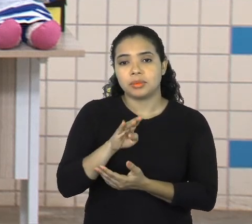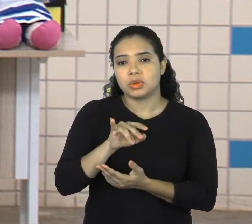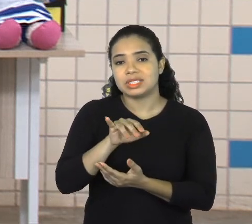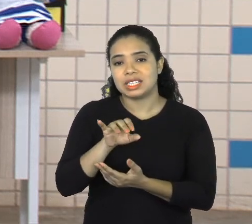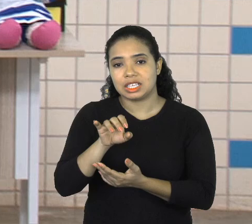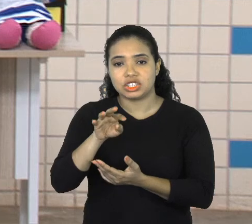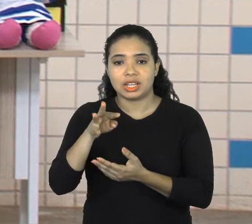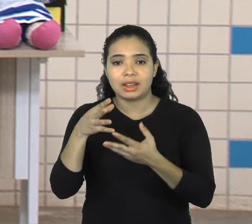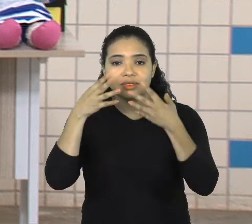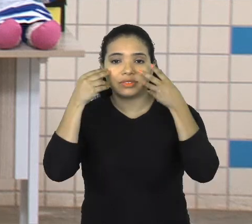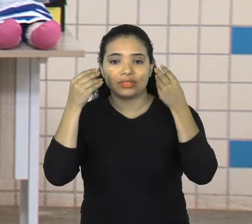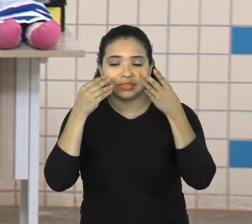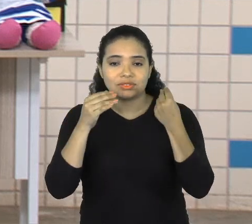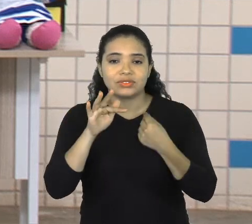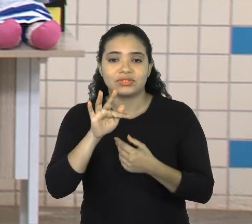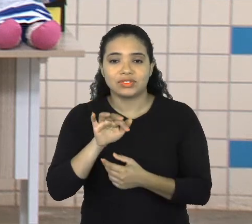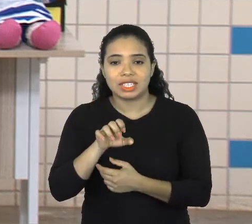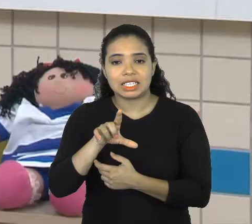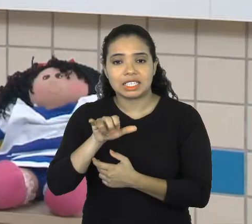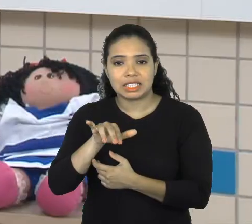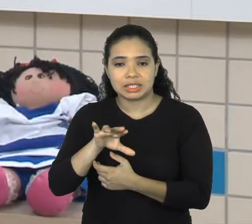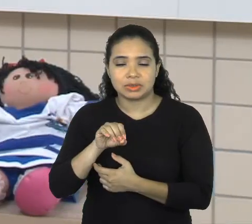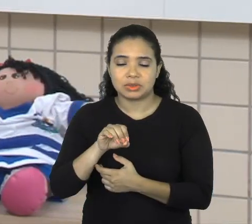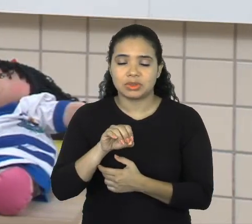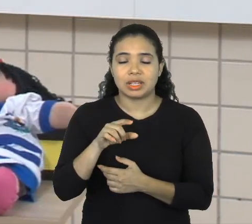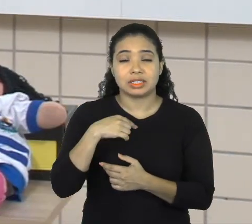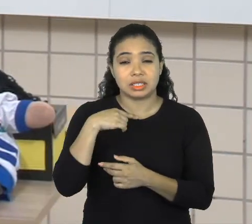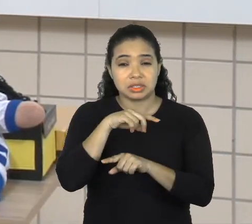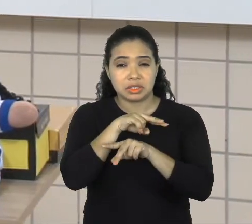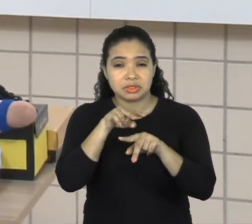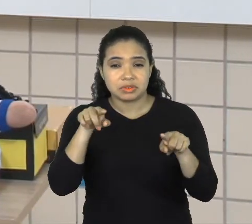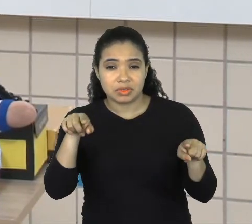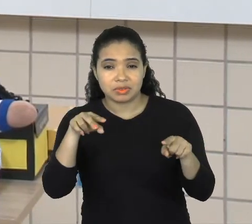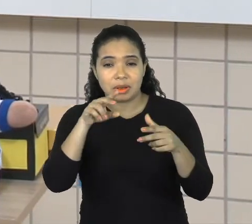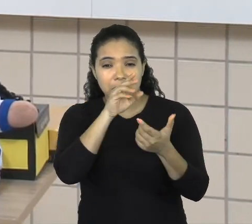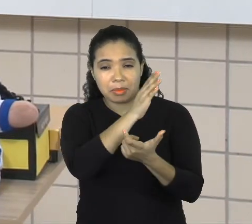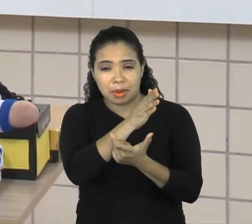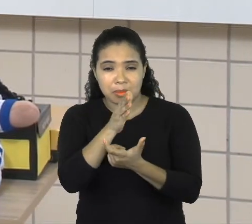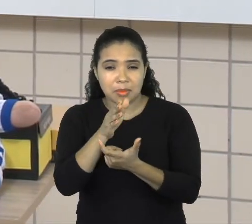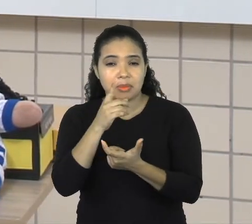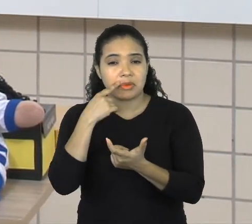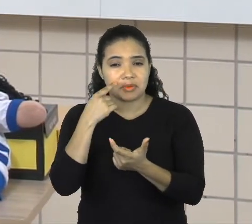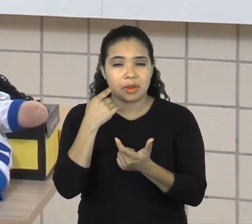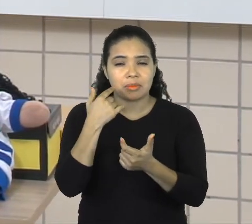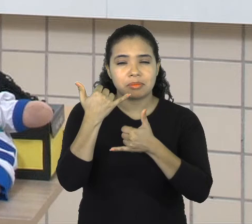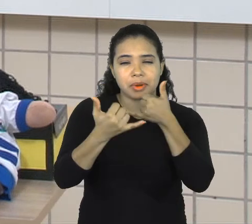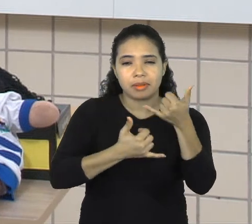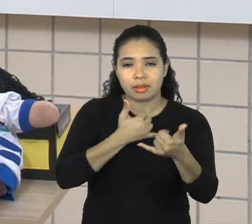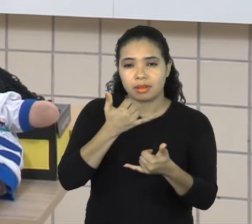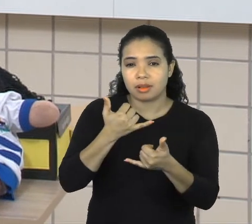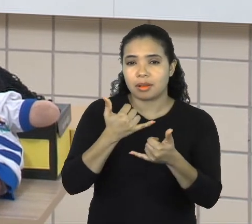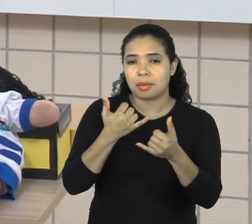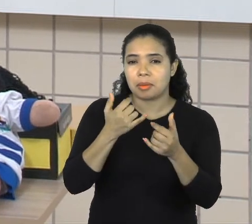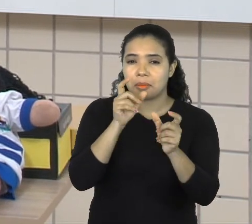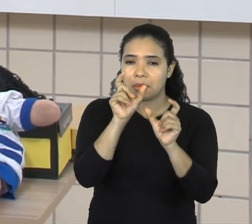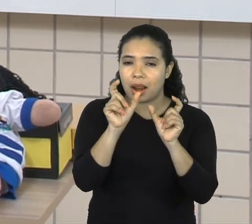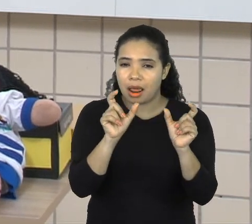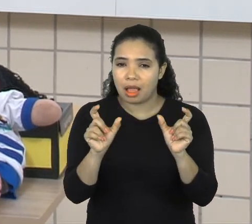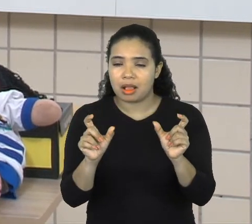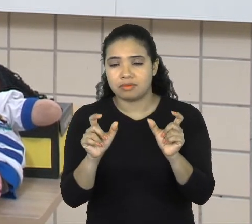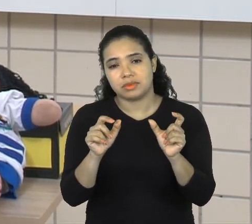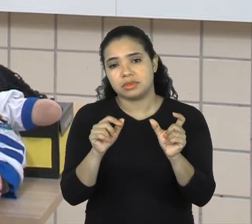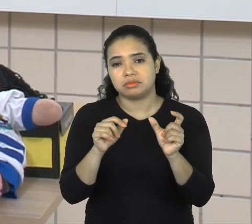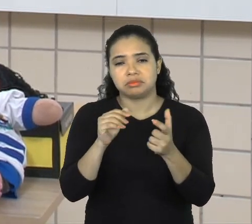aí. Brinque com as palavras, crianças, brinca, escolha outras palavras, faça o joguinho, faça tudo para que vocês compreendam.